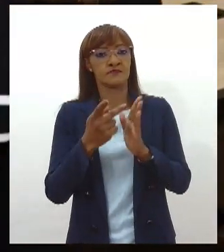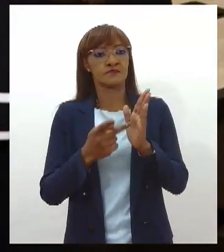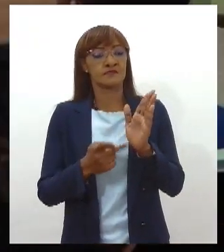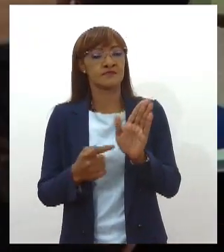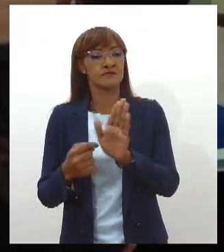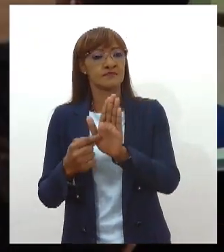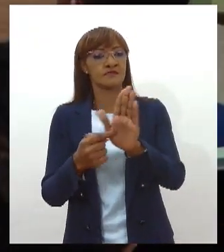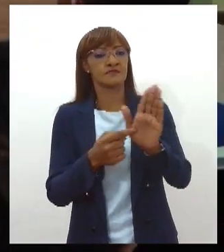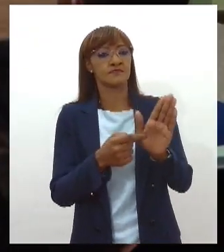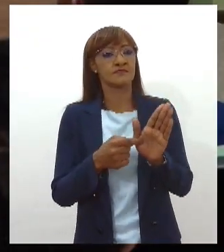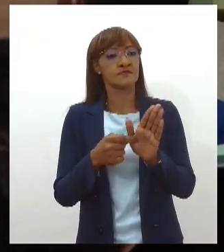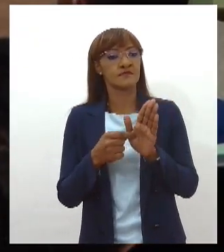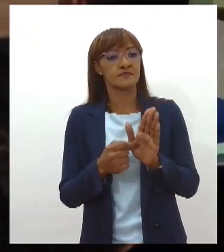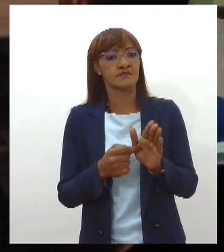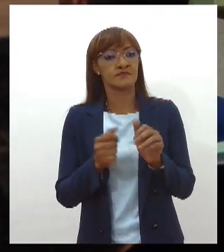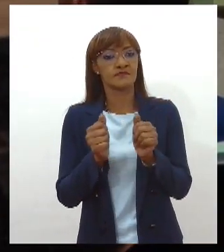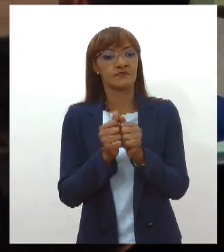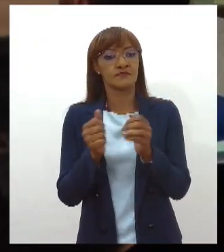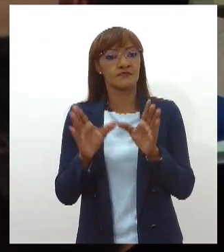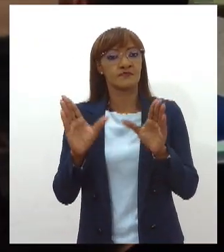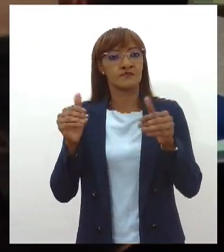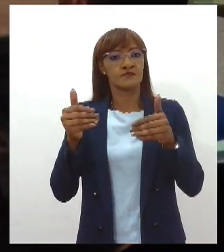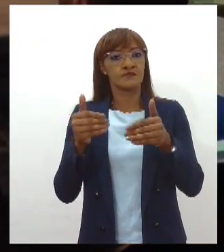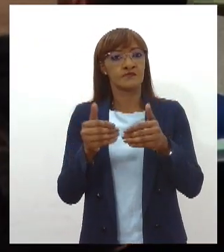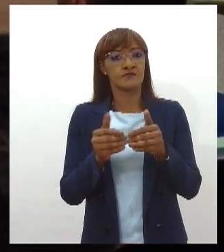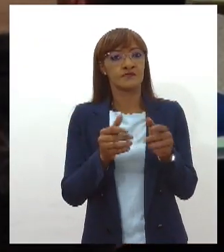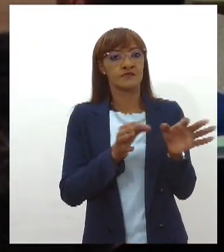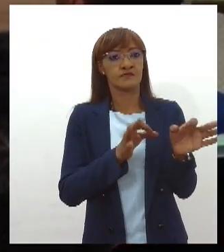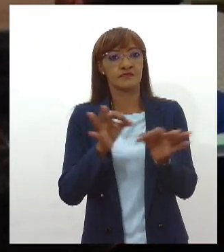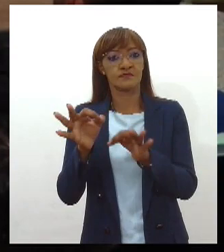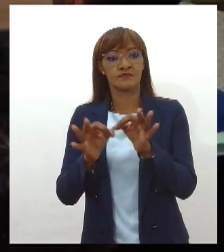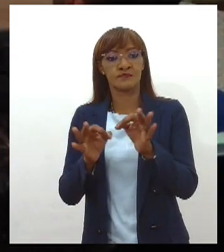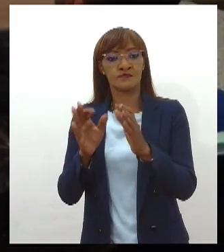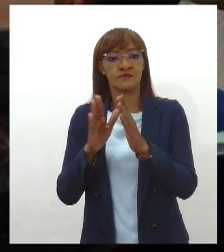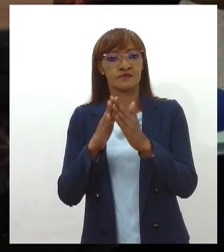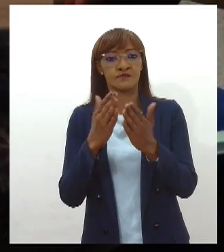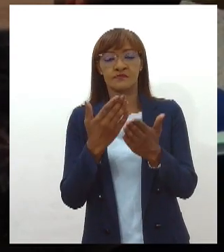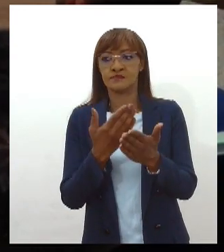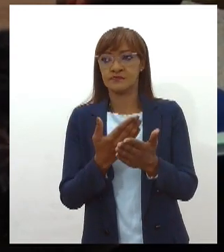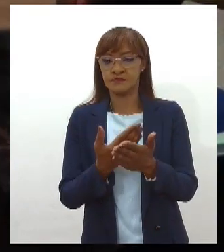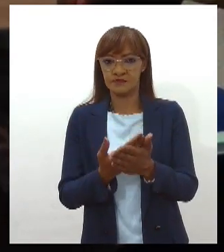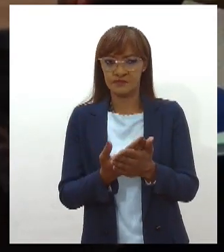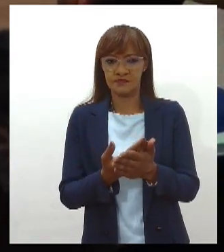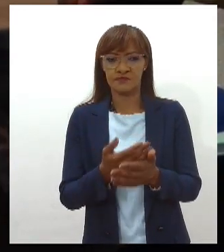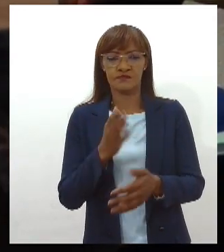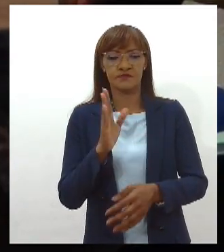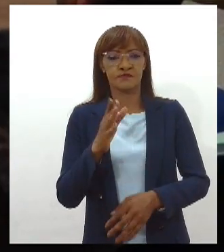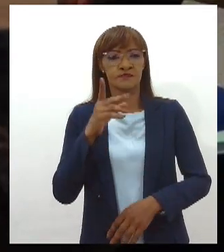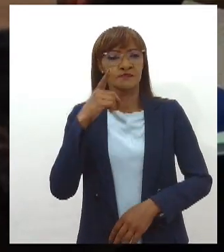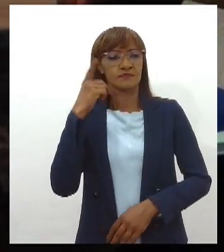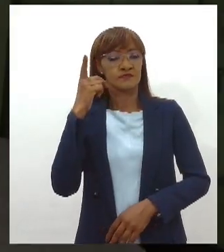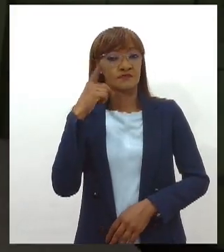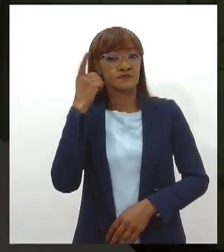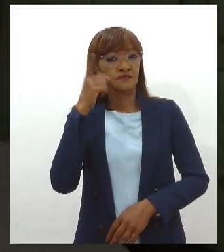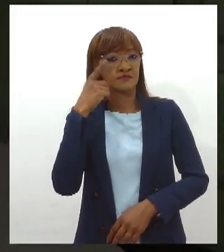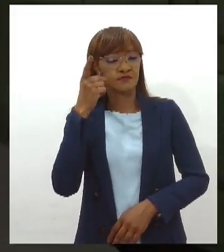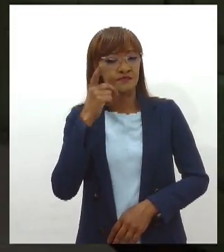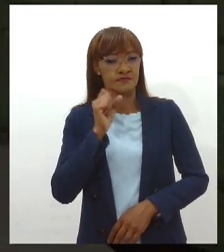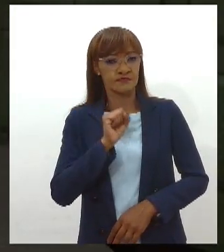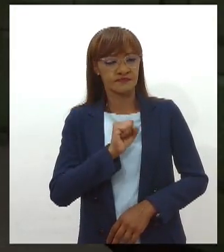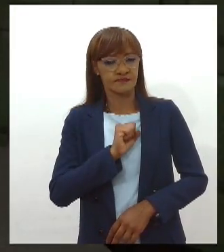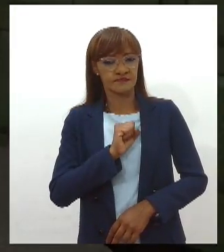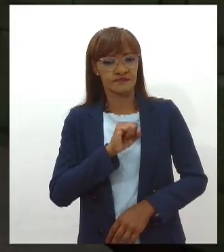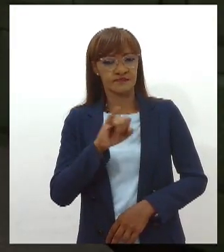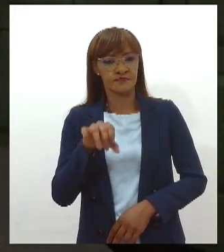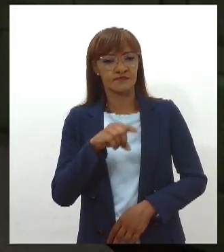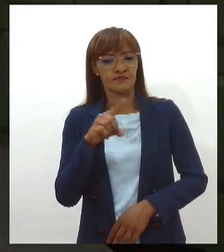sua equipe, as instalações da Escola do Legislativo, deputado João de Seixas Dória. O projeto